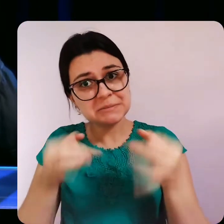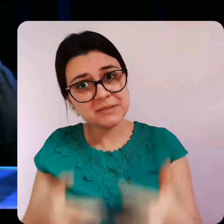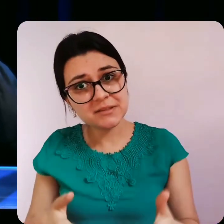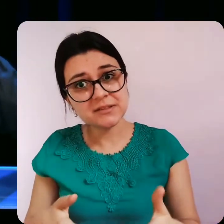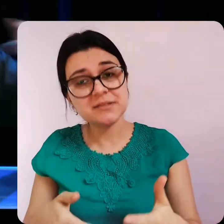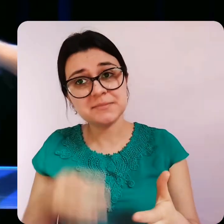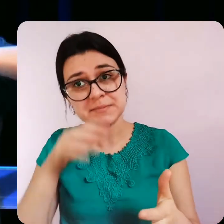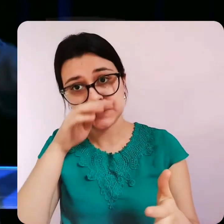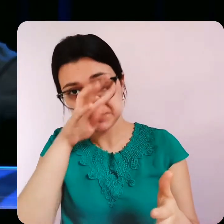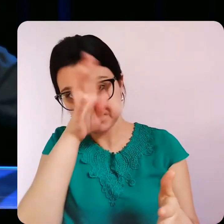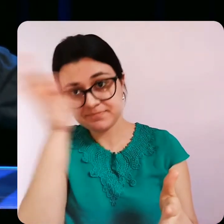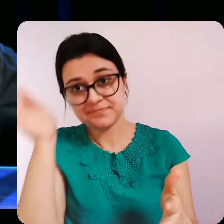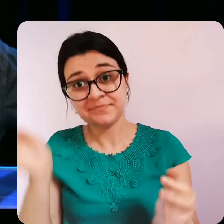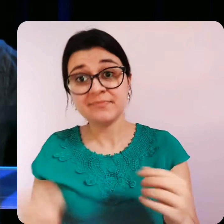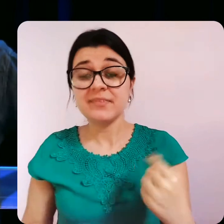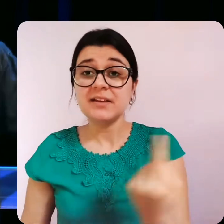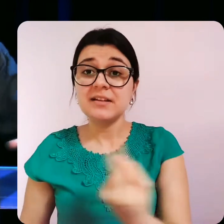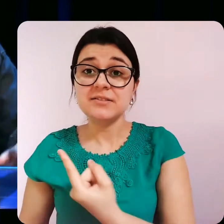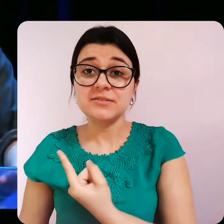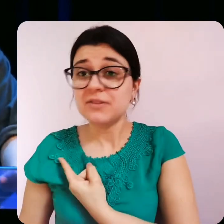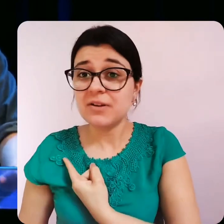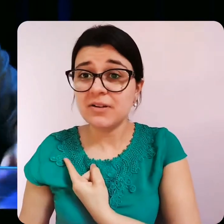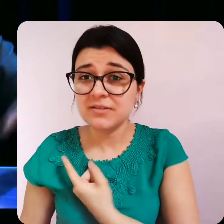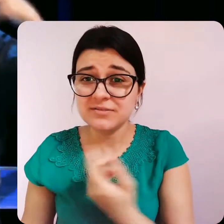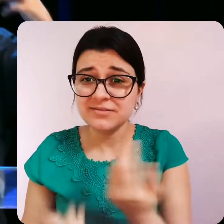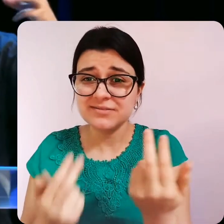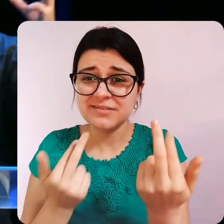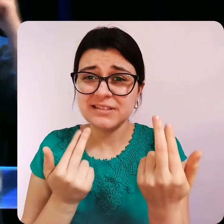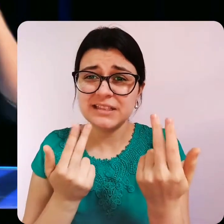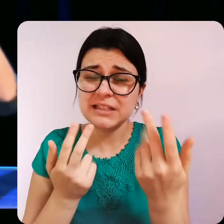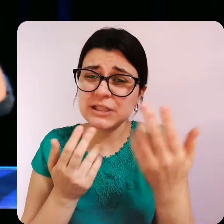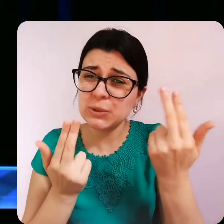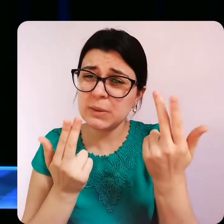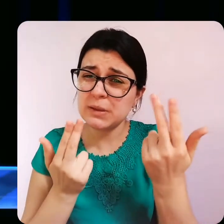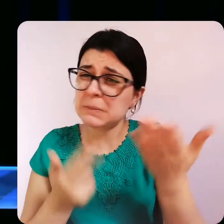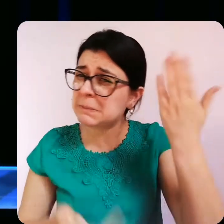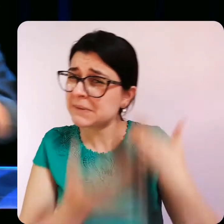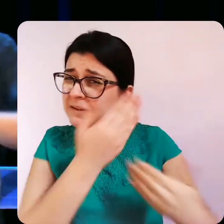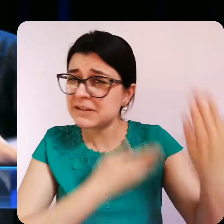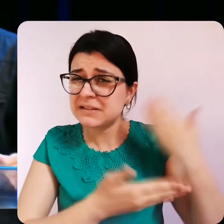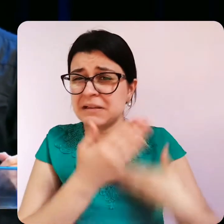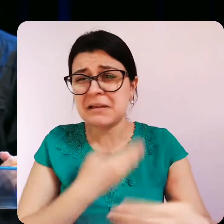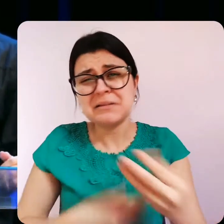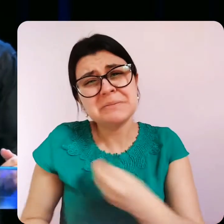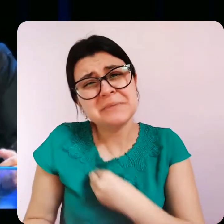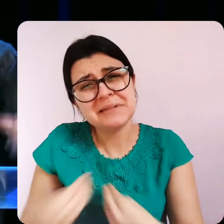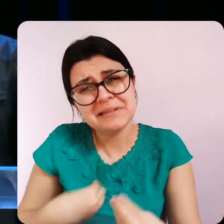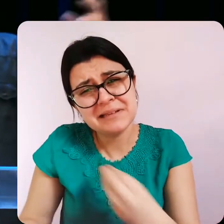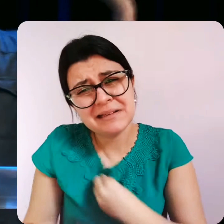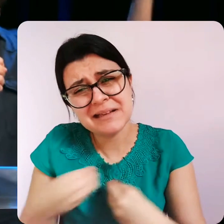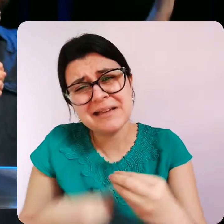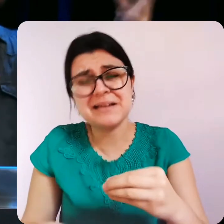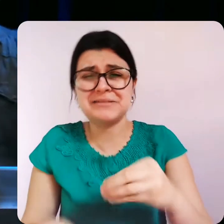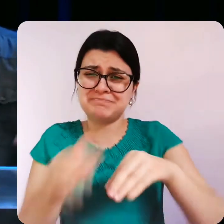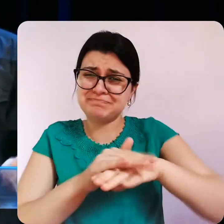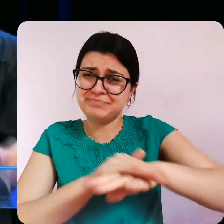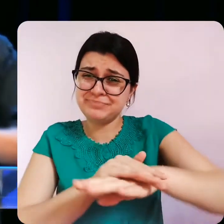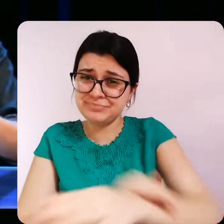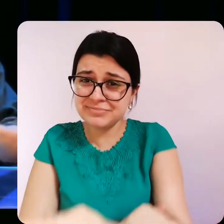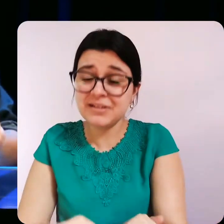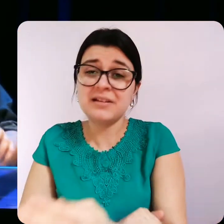crianças que não são nada diferente de um escravo, que apesar de serem filhos do dono, que apesar de serem criação do